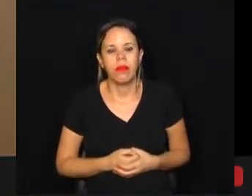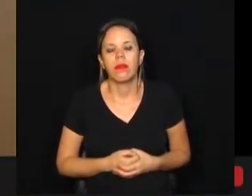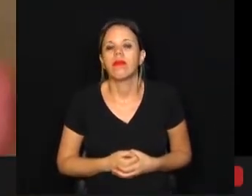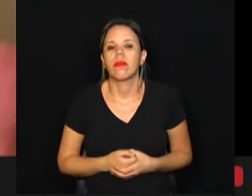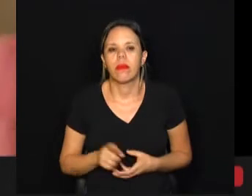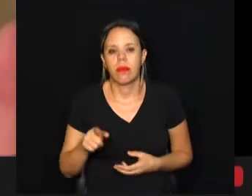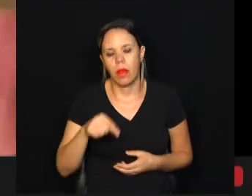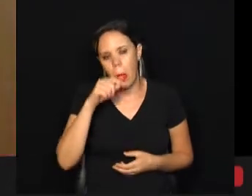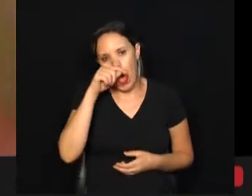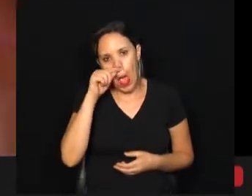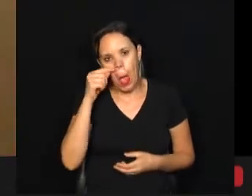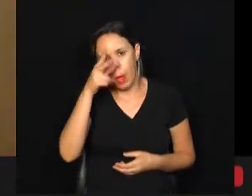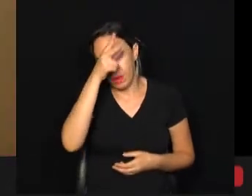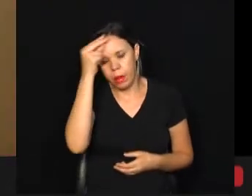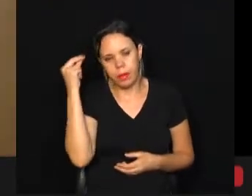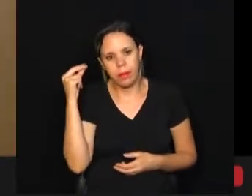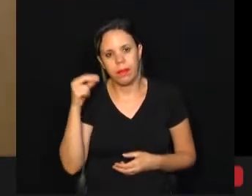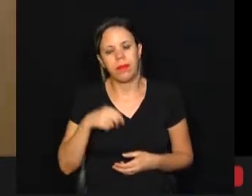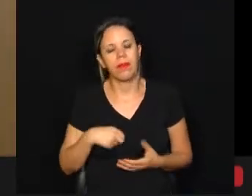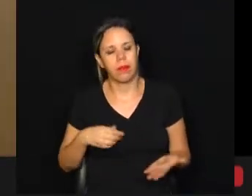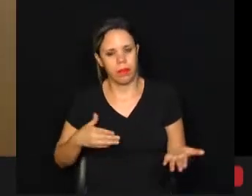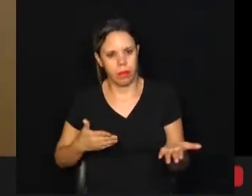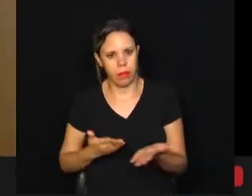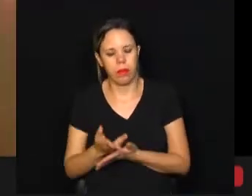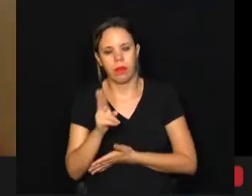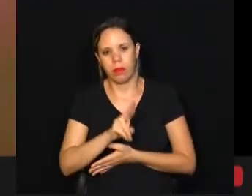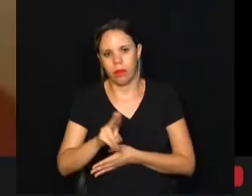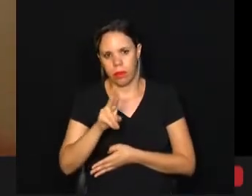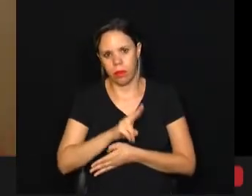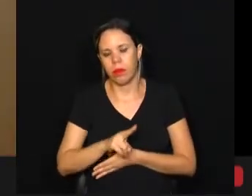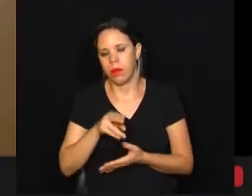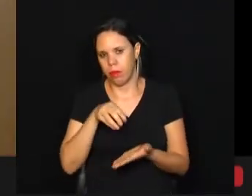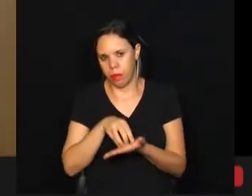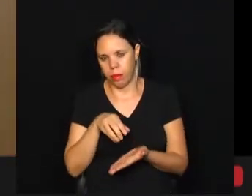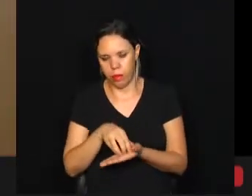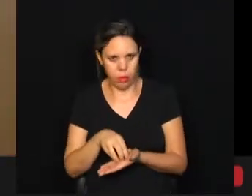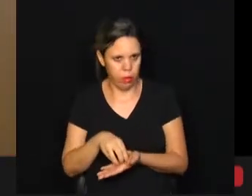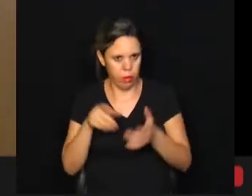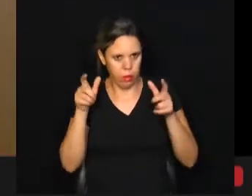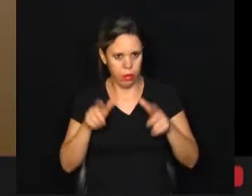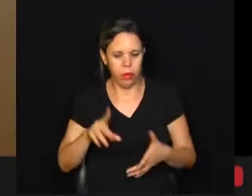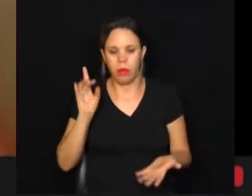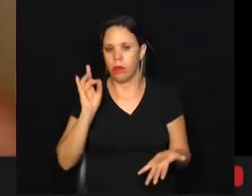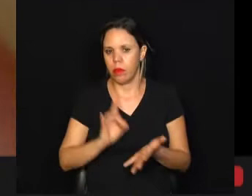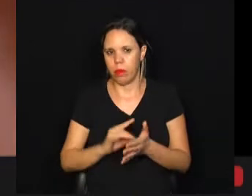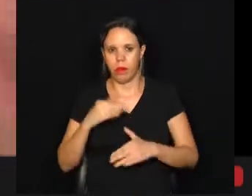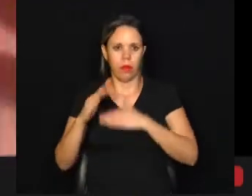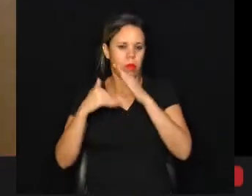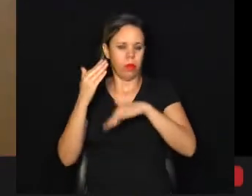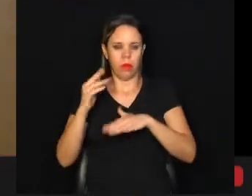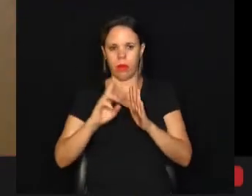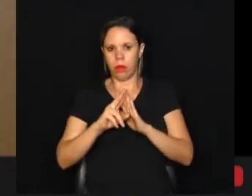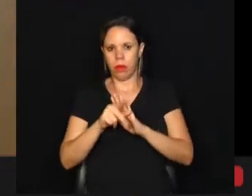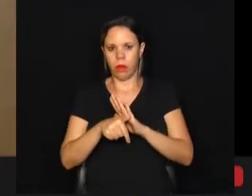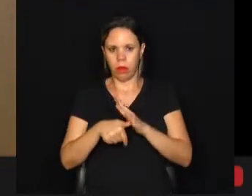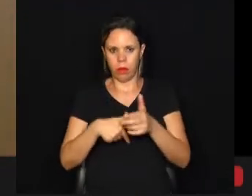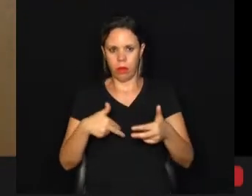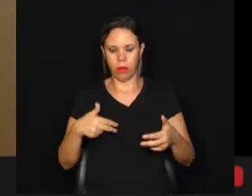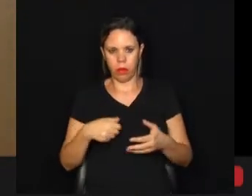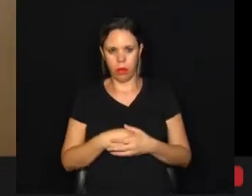é da prefeitura, a prefeitura autoriza essa ocupação, há ali, então, efetivamente, o desenvolvimento de uma série de